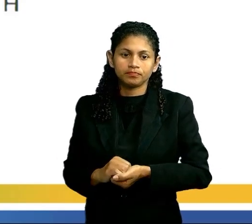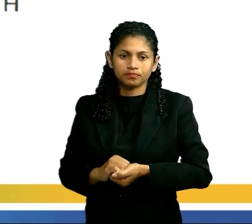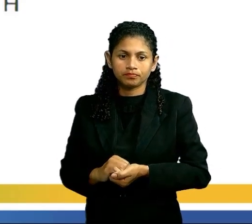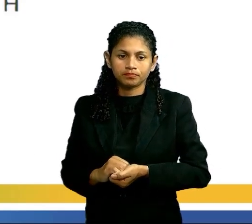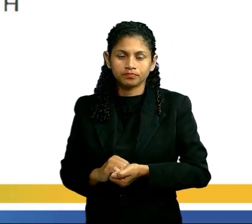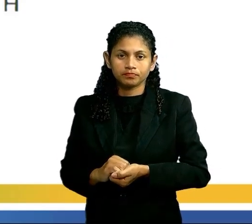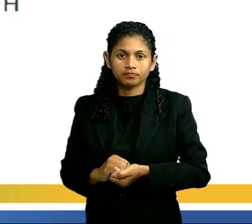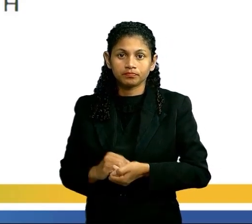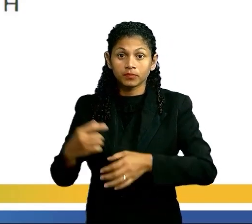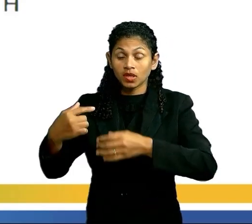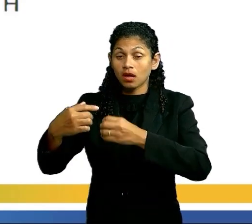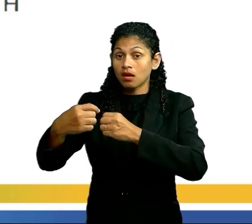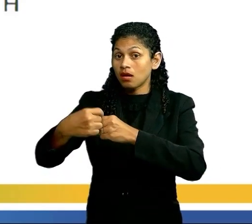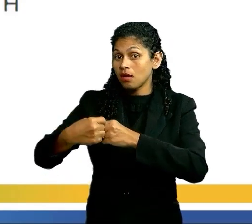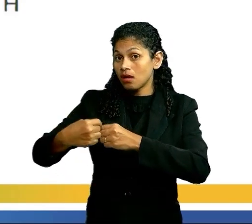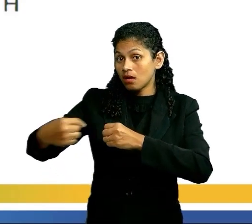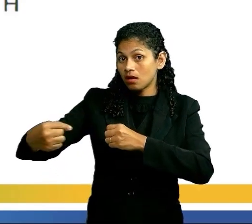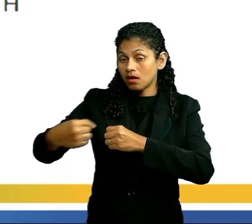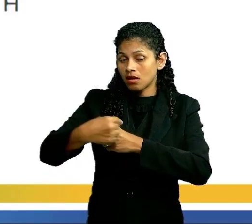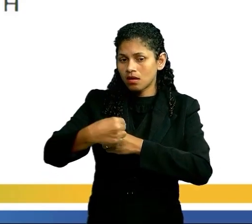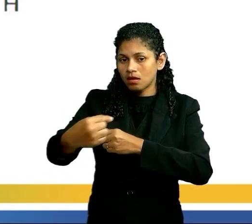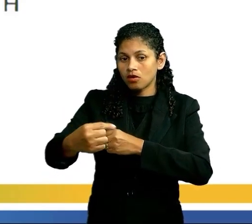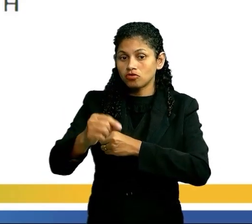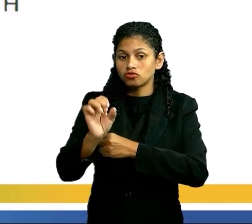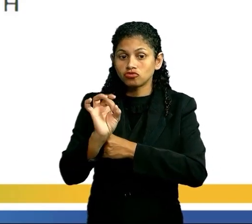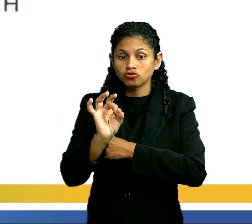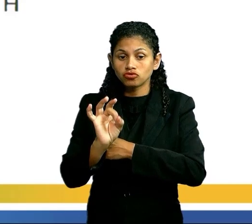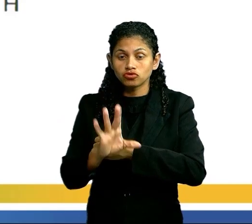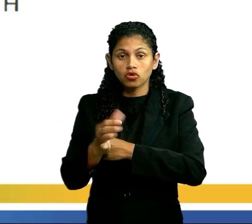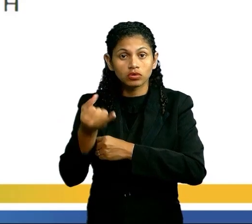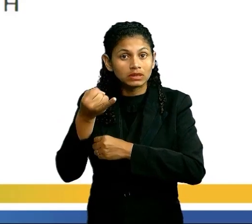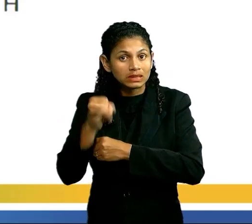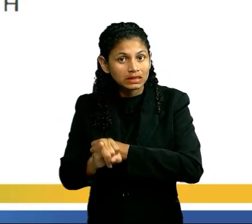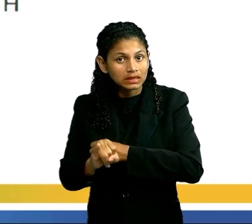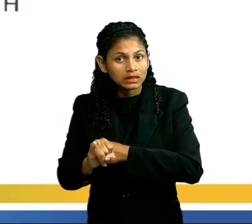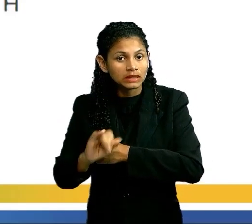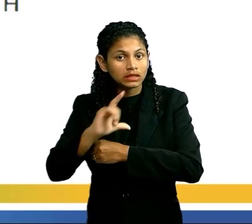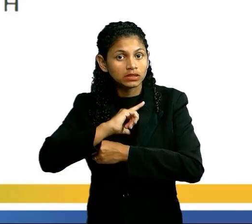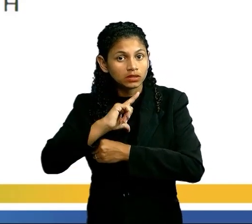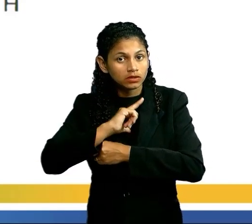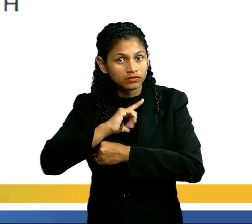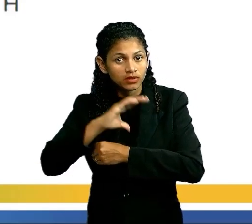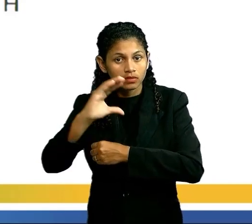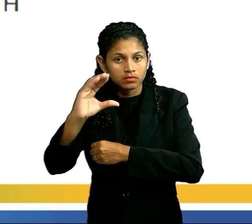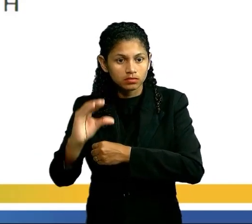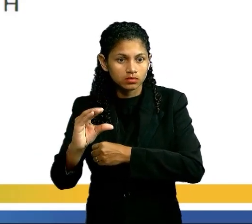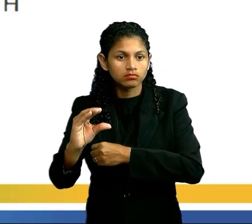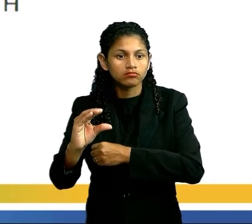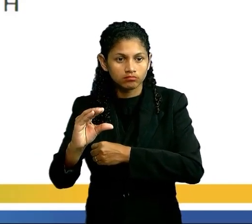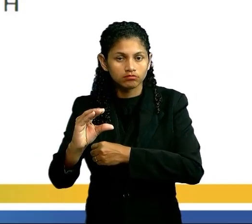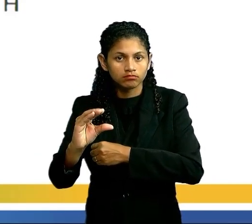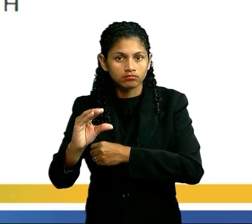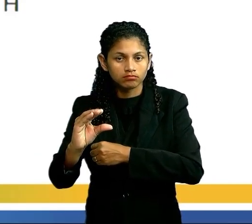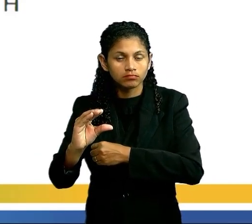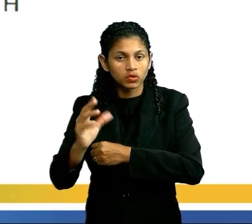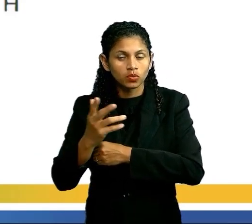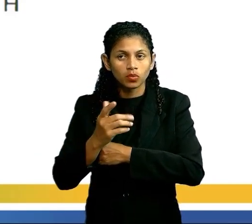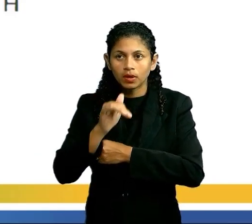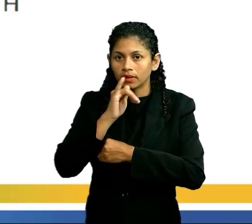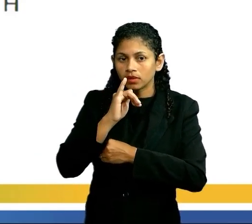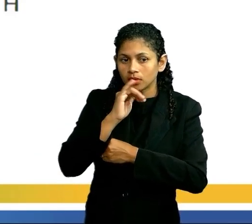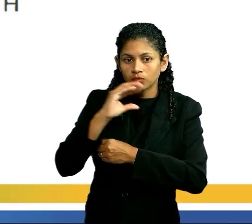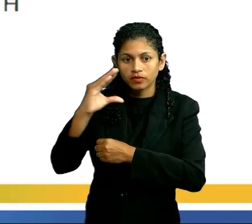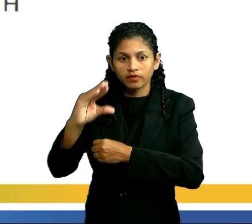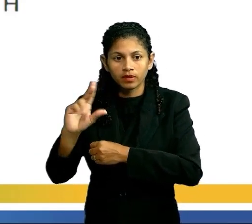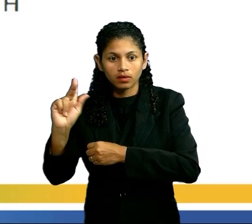é considerado se for átomos de carbono, como, por exemplo, isso que eu estou apontando aqui, ó, o CH3. é um